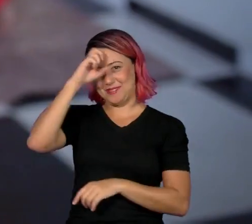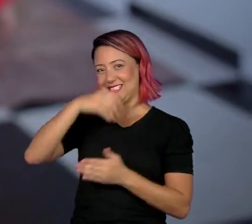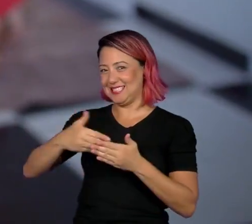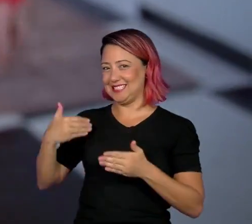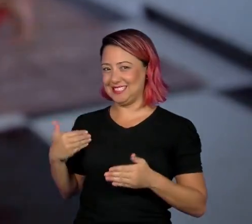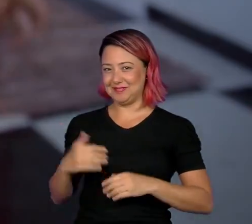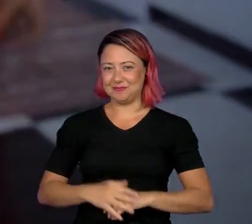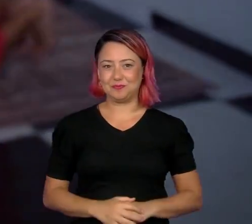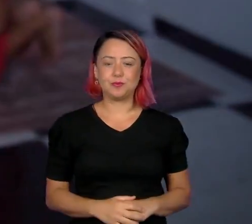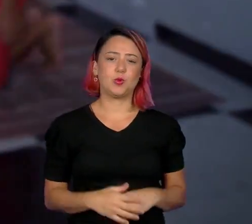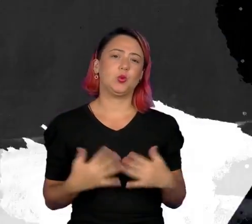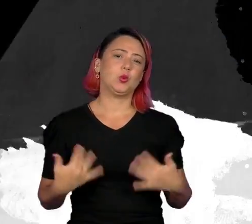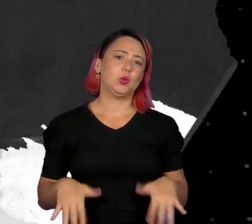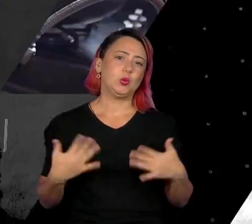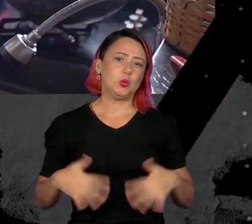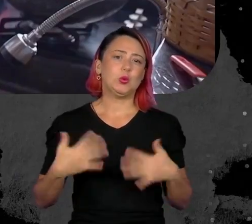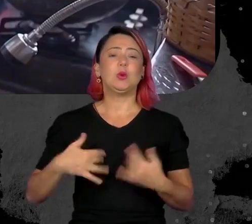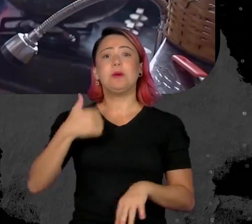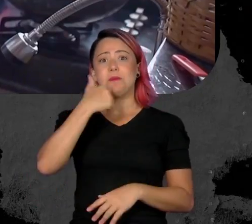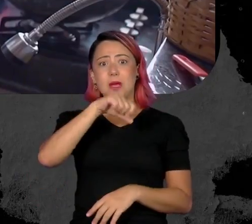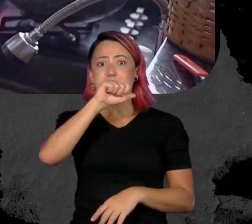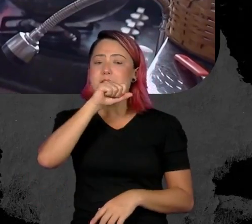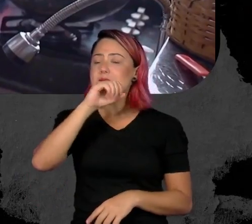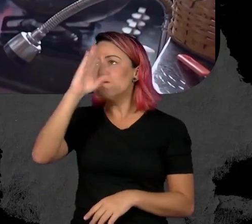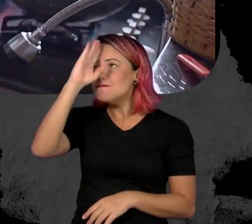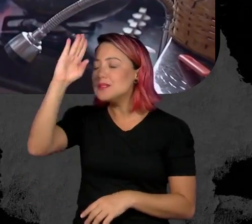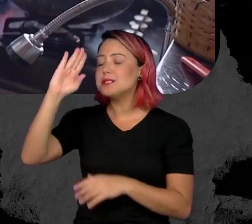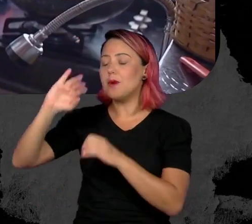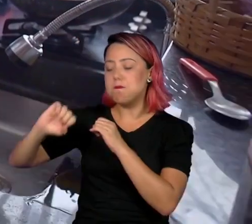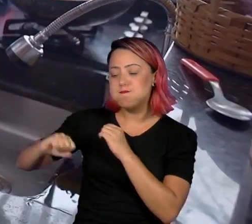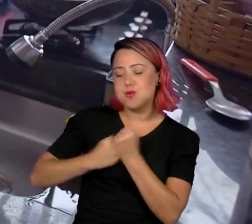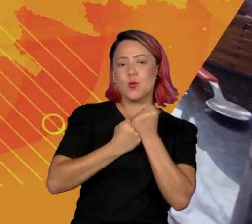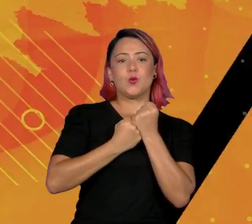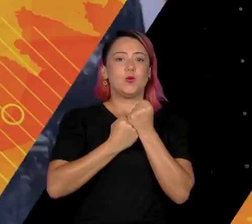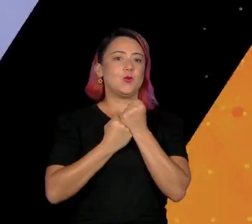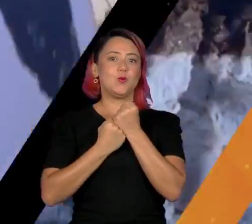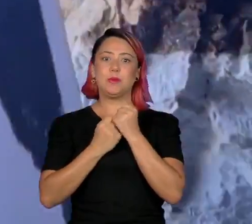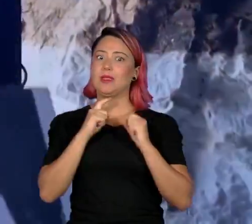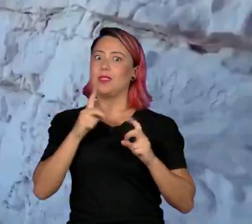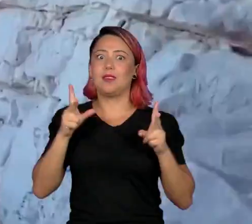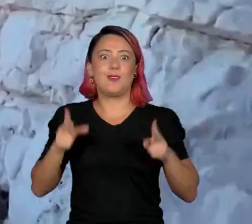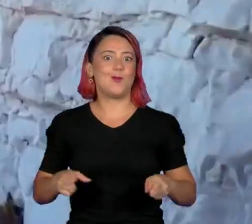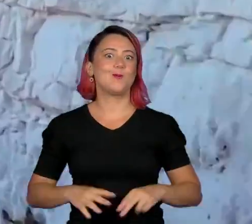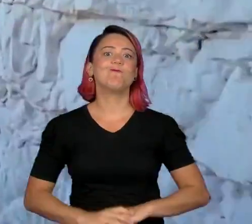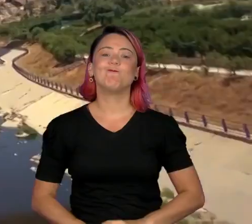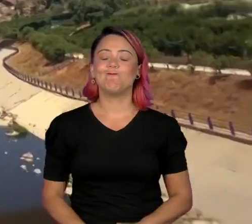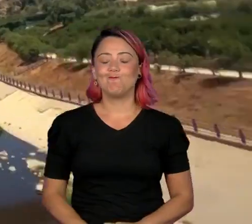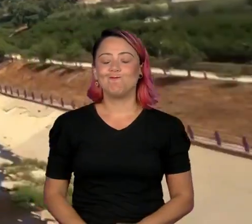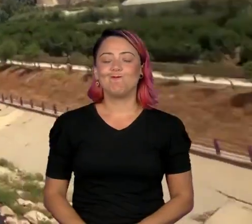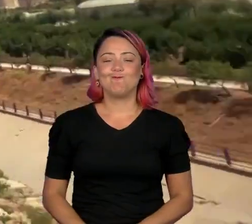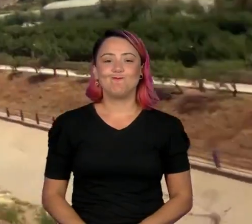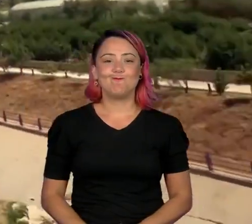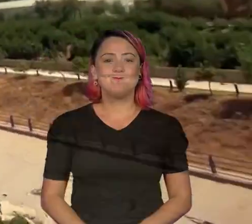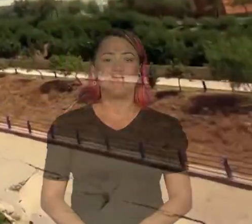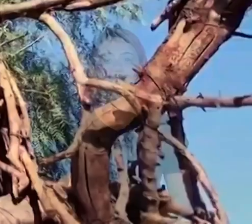Ela me ajudou muito. Minha mãe é a minha maior apoiadora nesse sonho. E guerreira, sim.